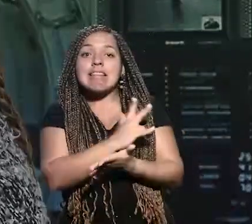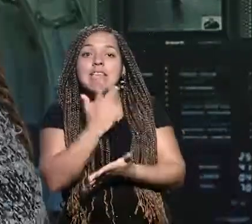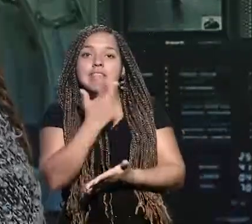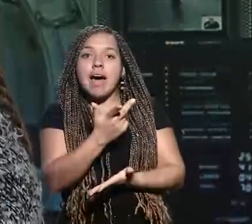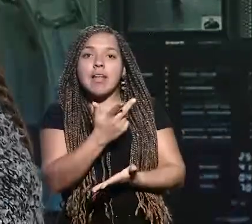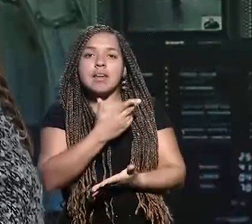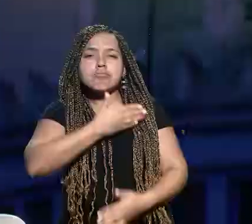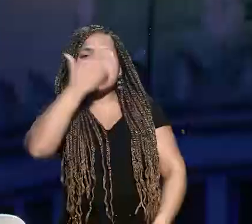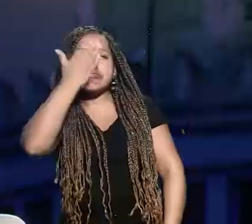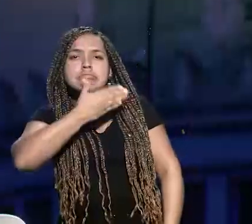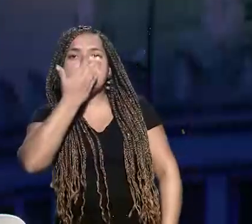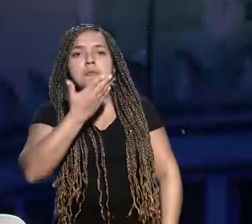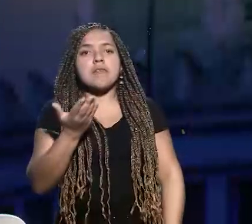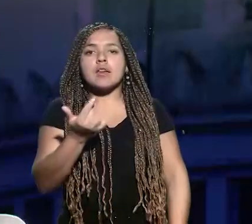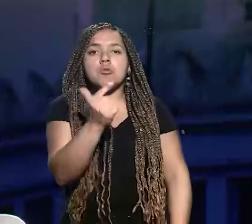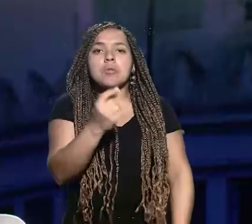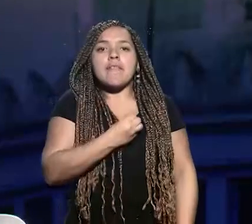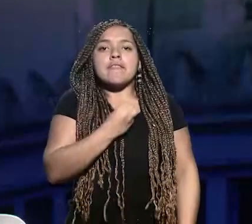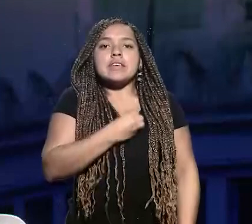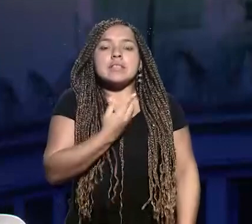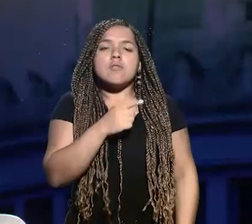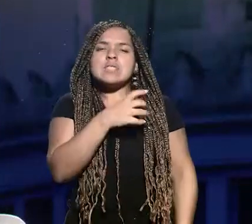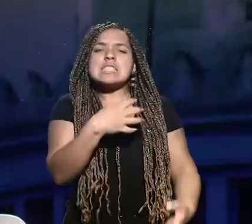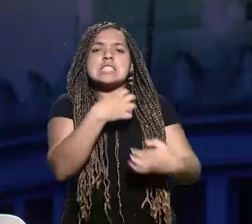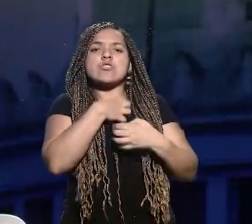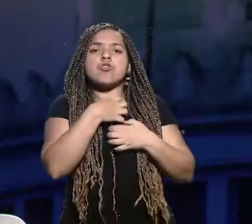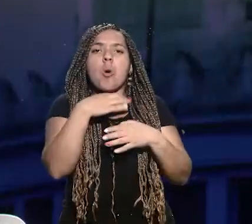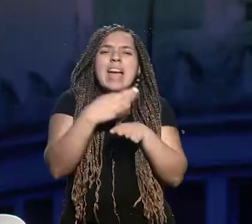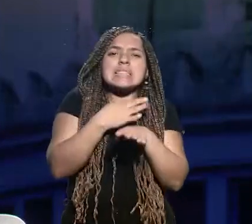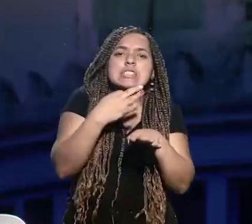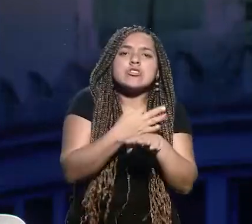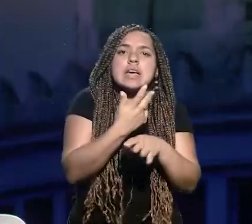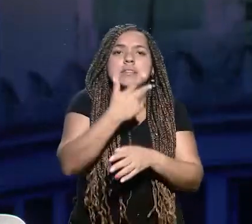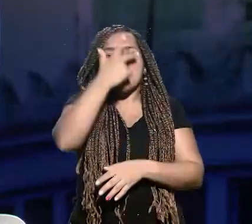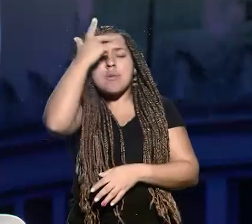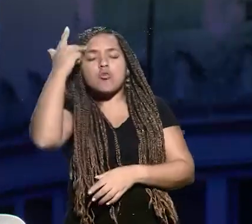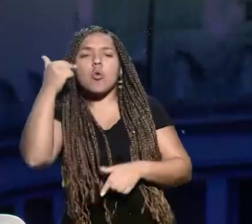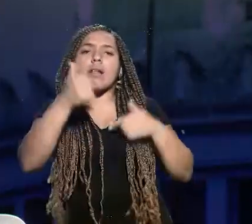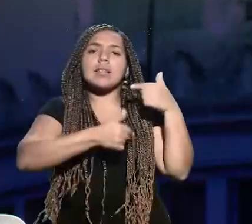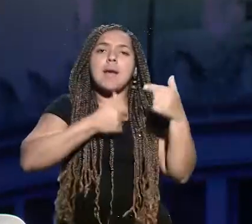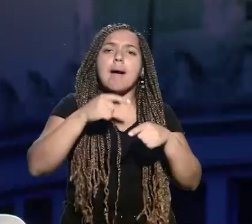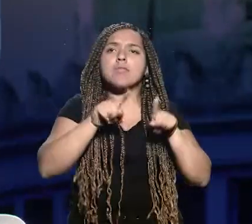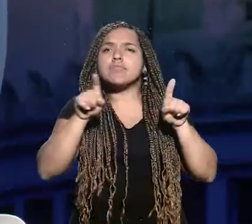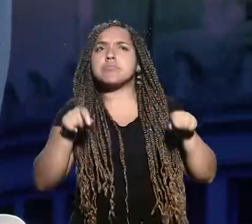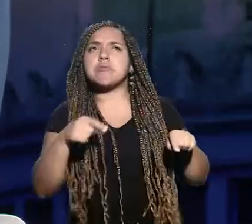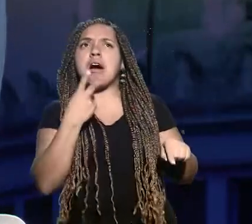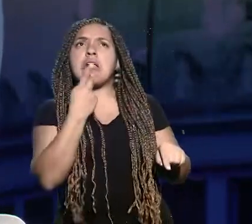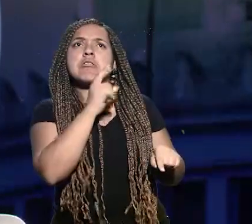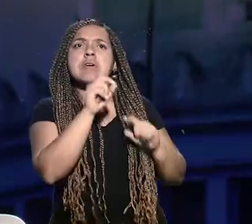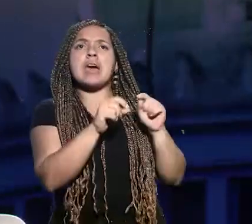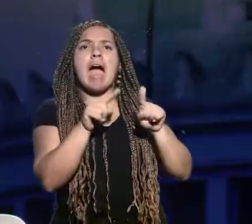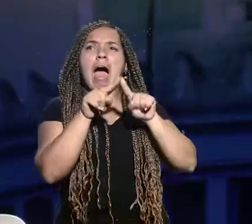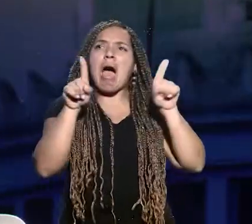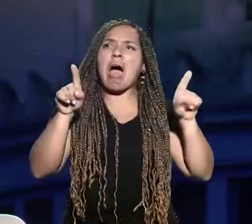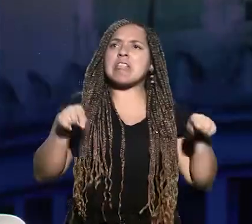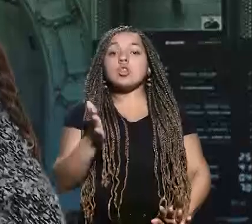nomeado não existe. E a senhora sentiu uma resistência, assim, dos funcionários, servidores, assim, como se